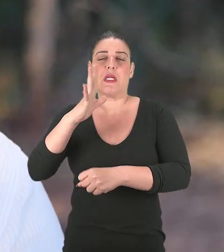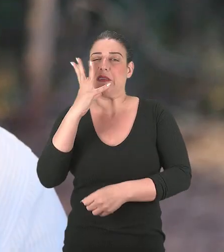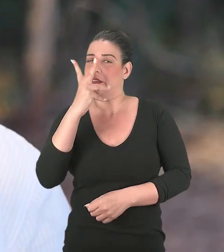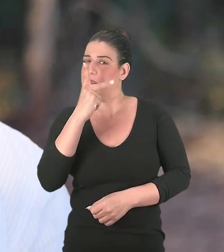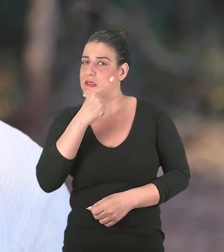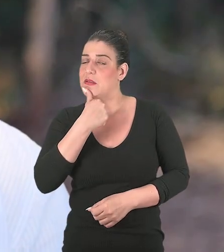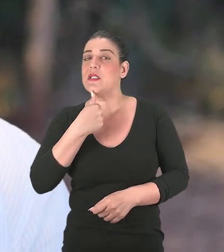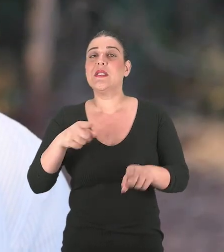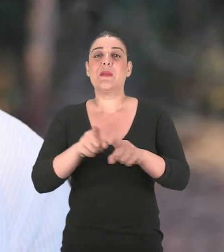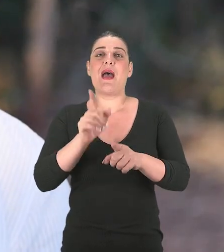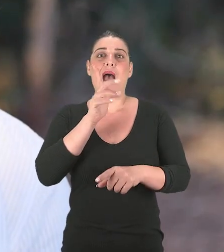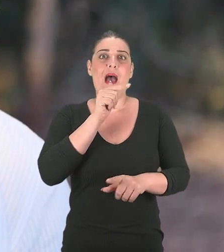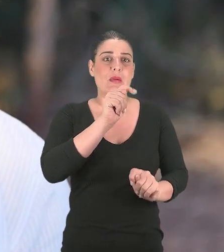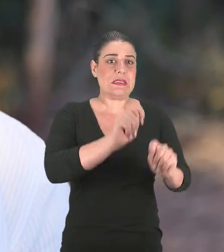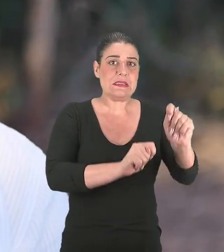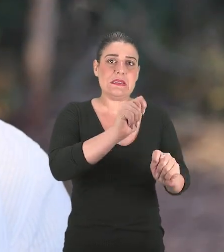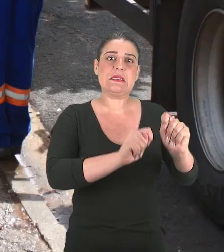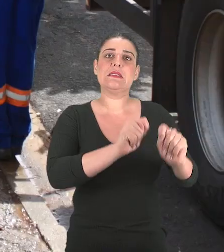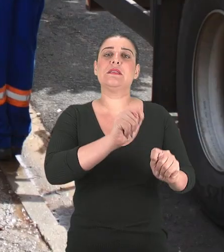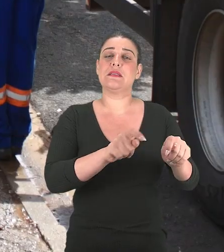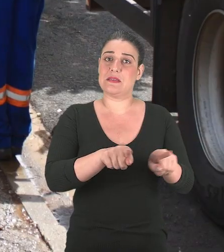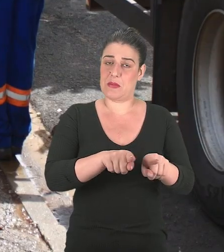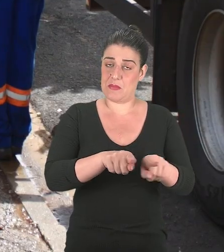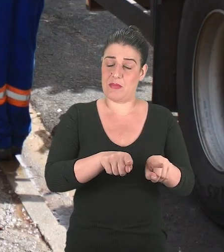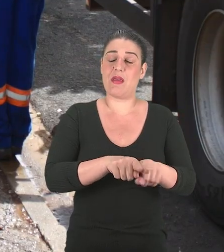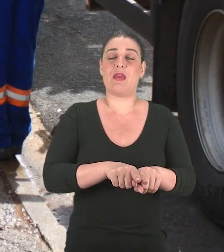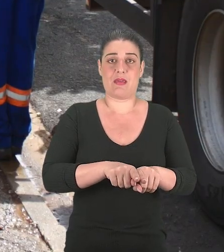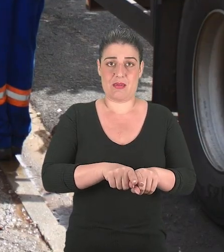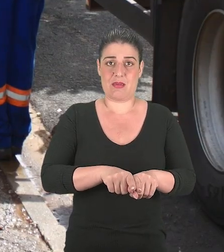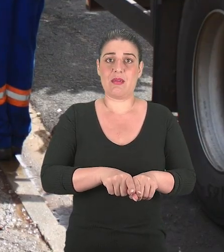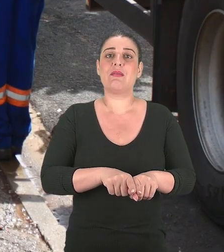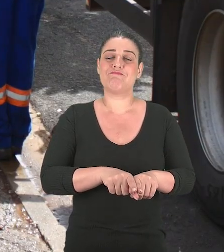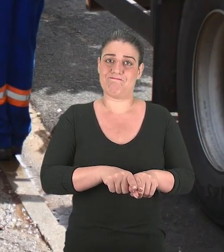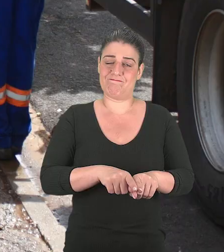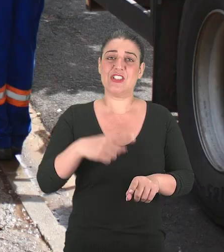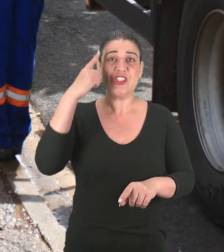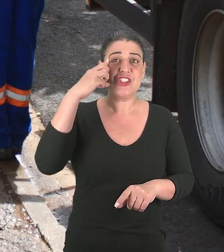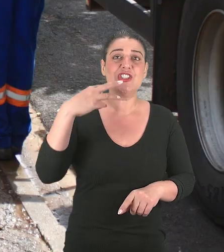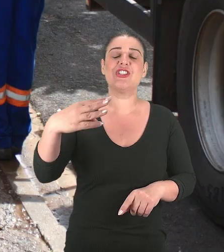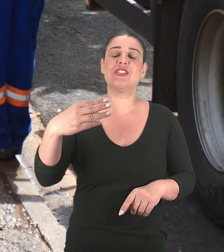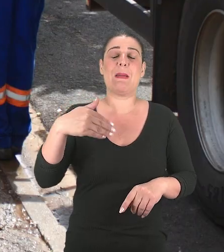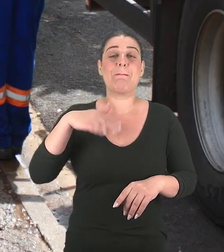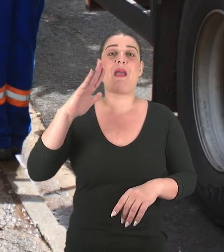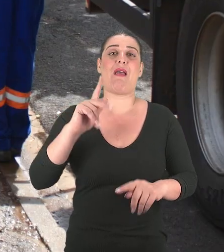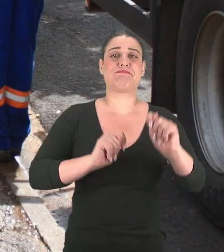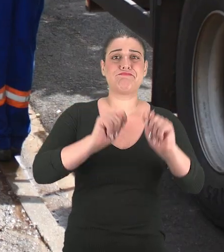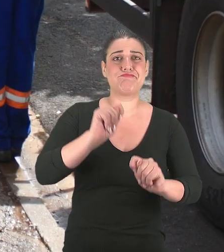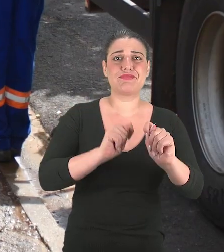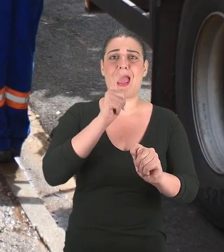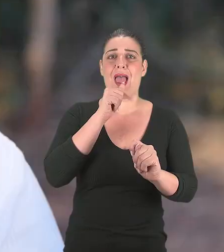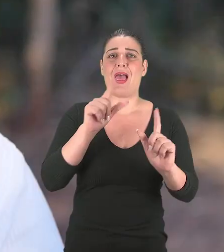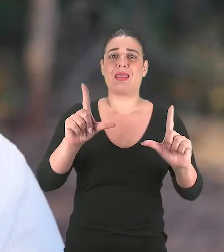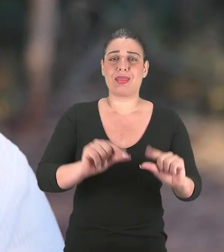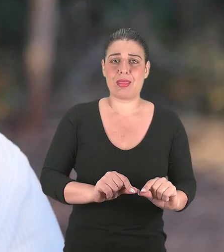longas, a quantidade de água racionada que chega no bairro cada vez, né, com mais dias de racionamento, desde